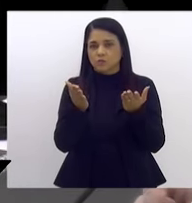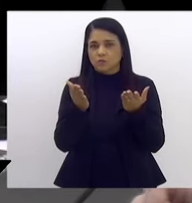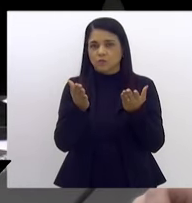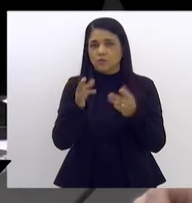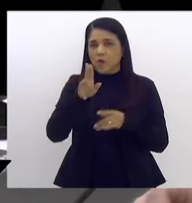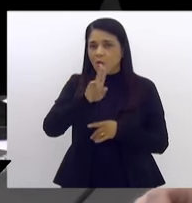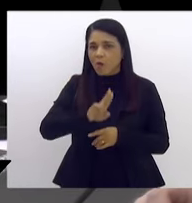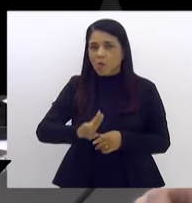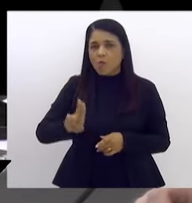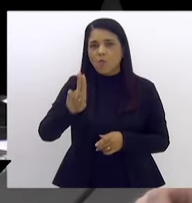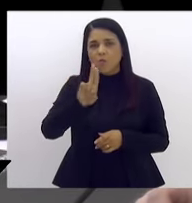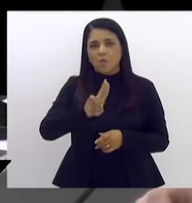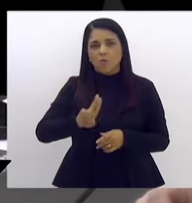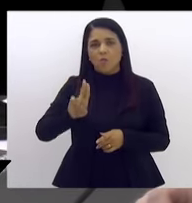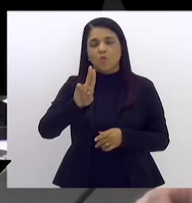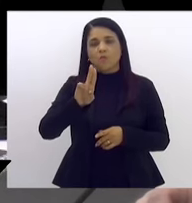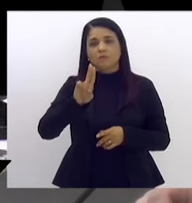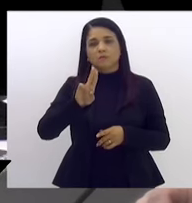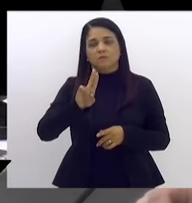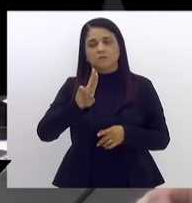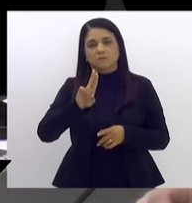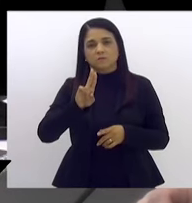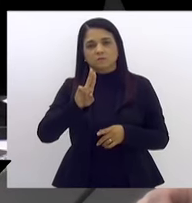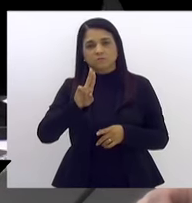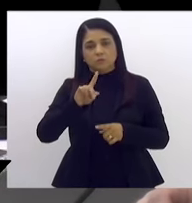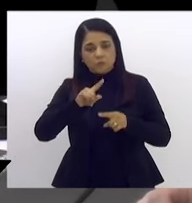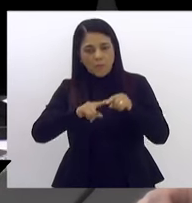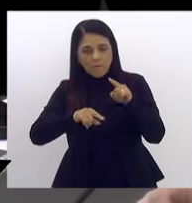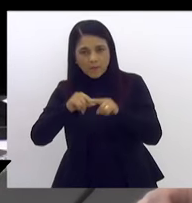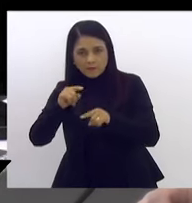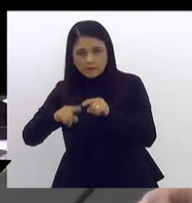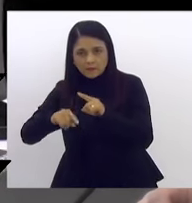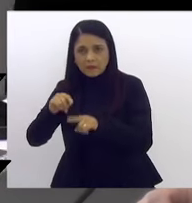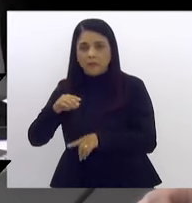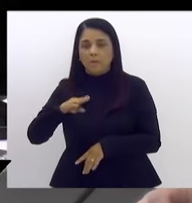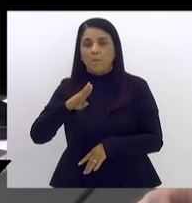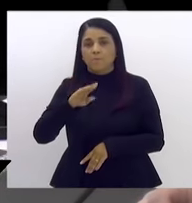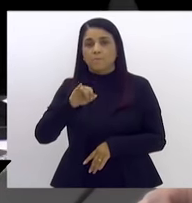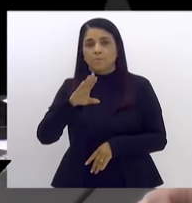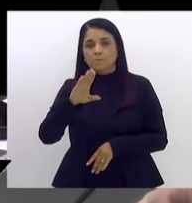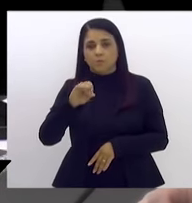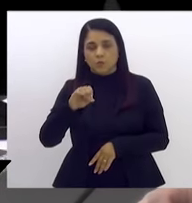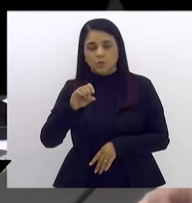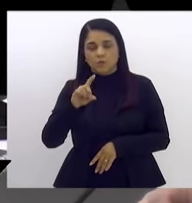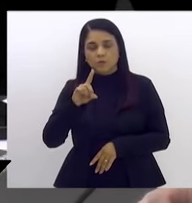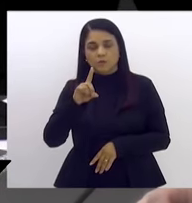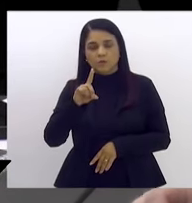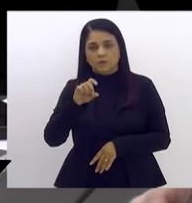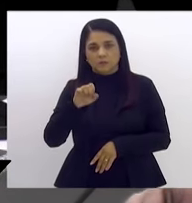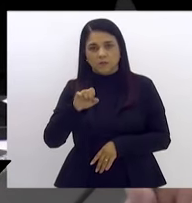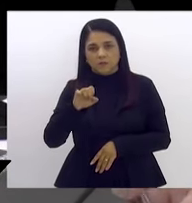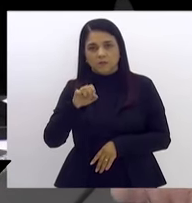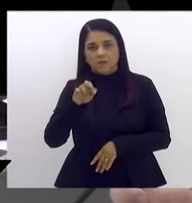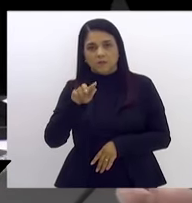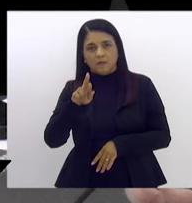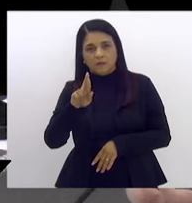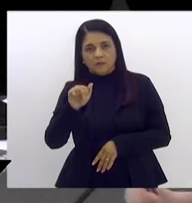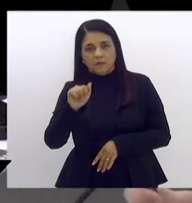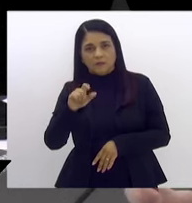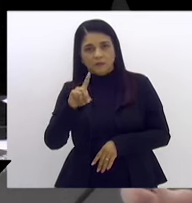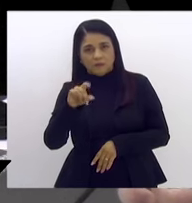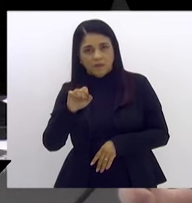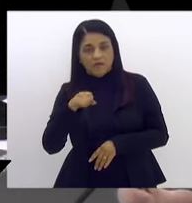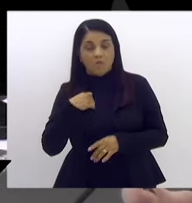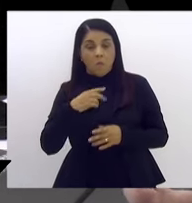utilização de desses utensílios biodegradáveis arrumando uma maneira de estimular premiar quem o